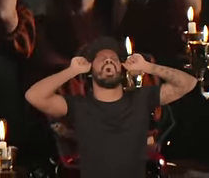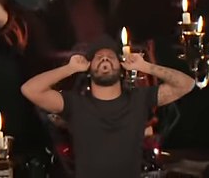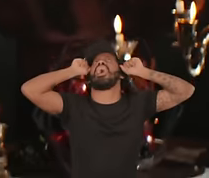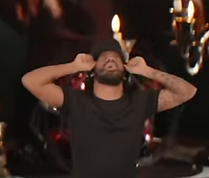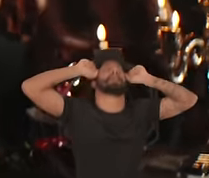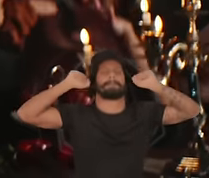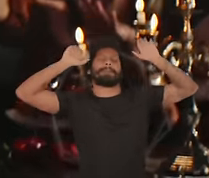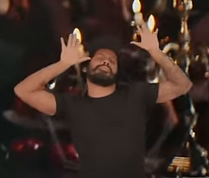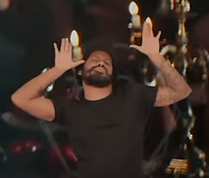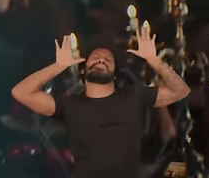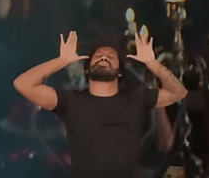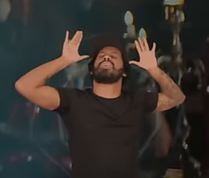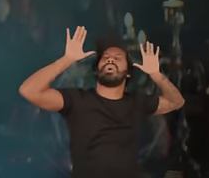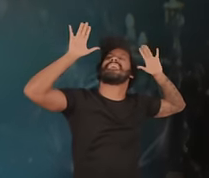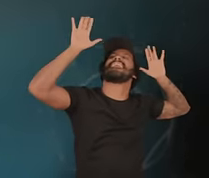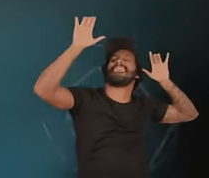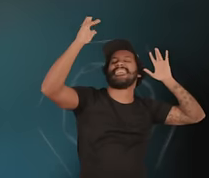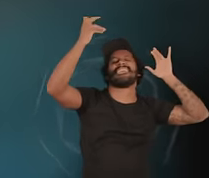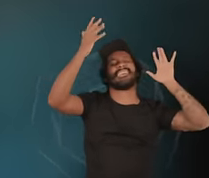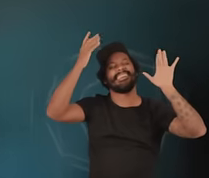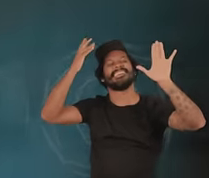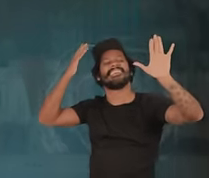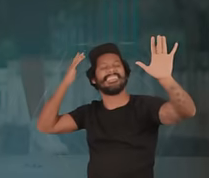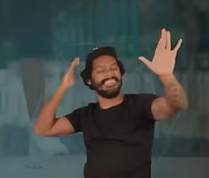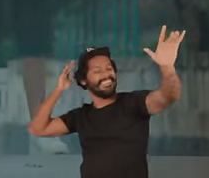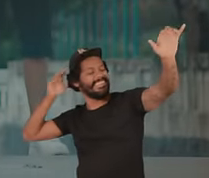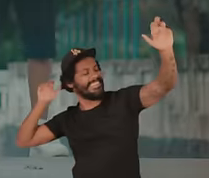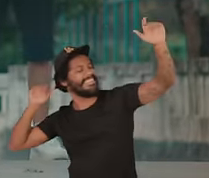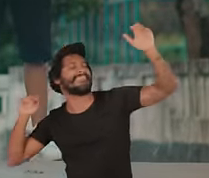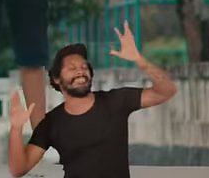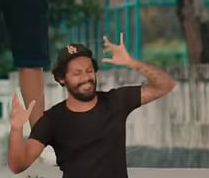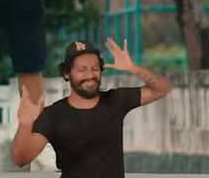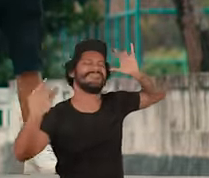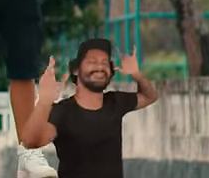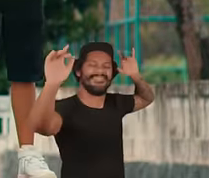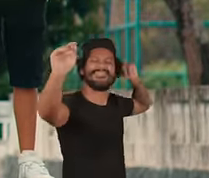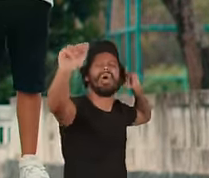deixa esse vento ecoar. Deixa ecoar.